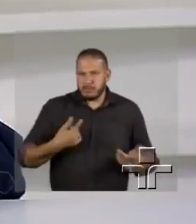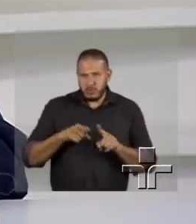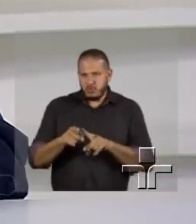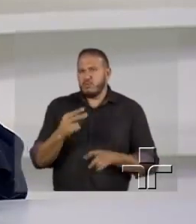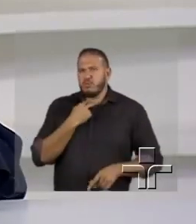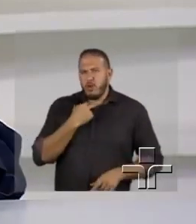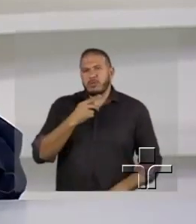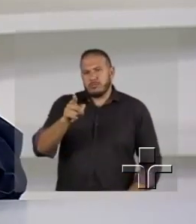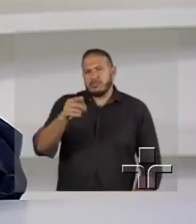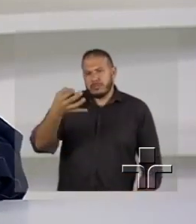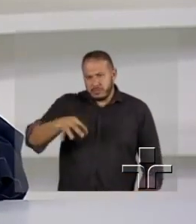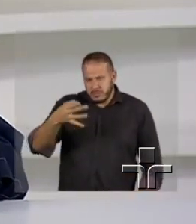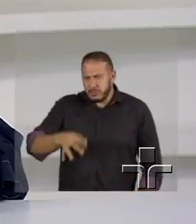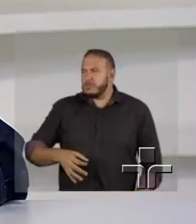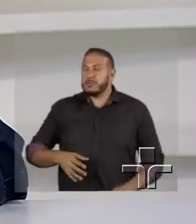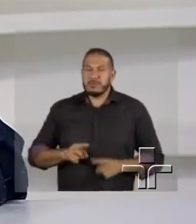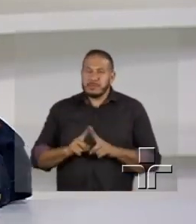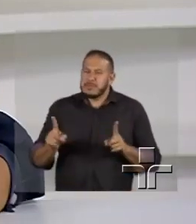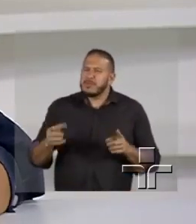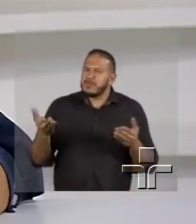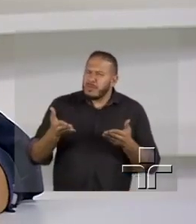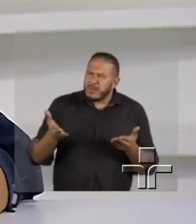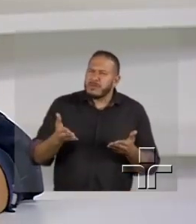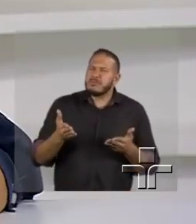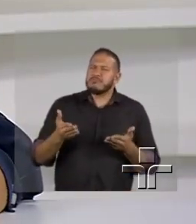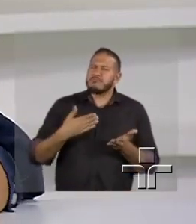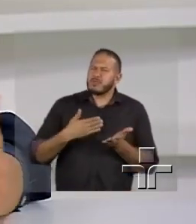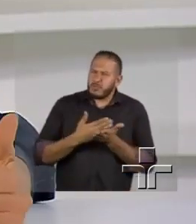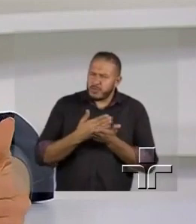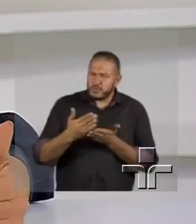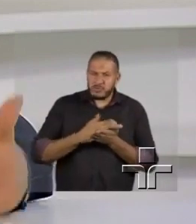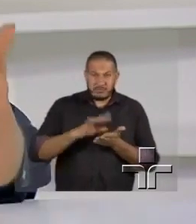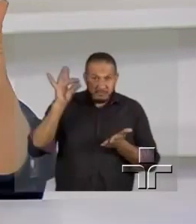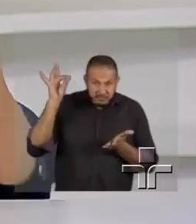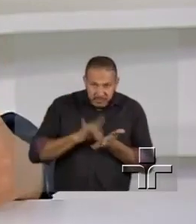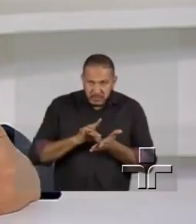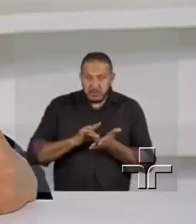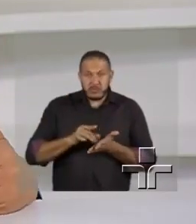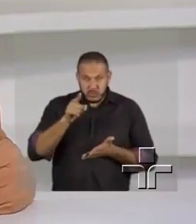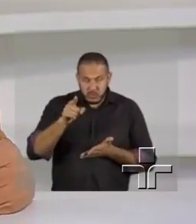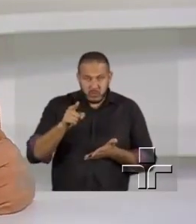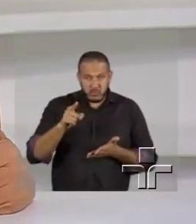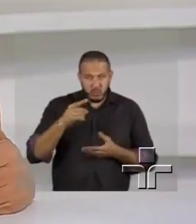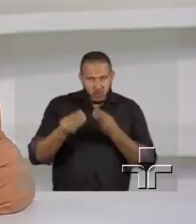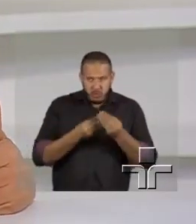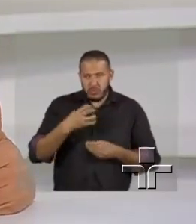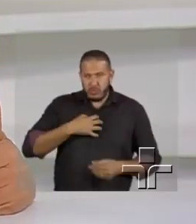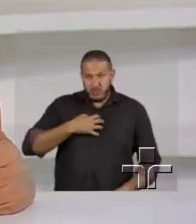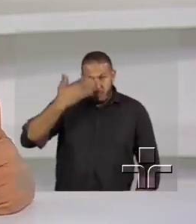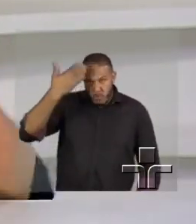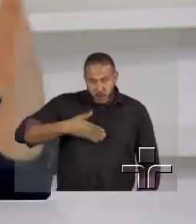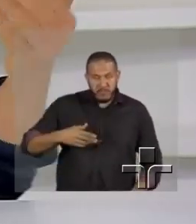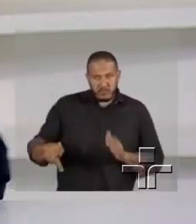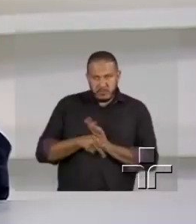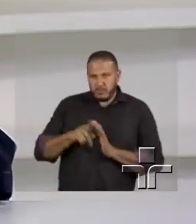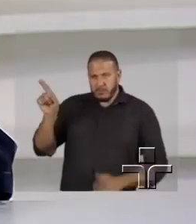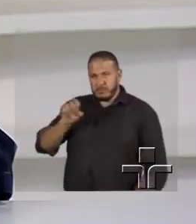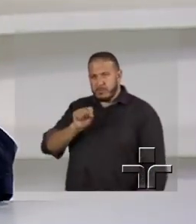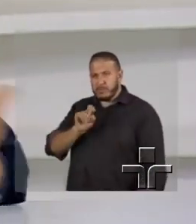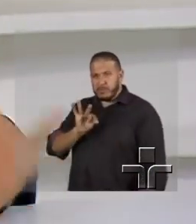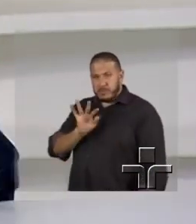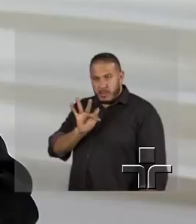a manter não é só aspecto cultural, porque não vale o quanto você lê, vale o quanto você conclui, né? E